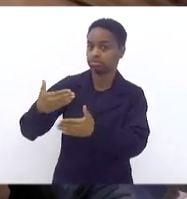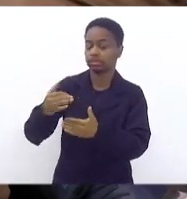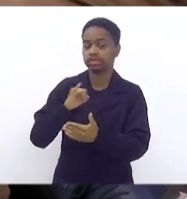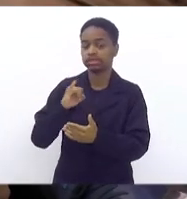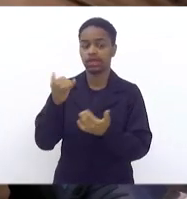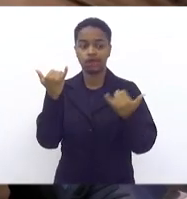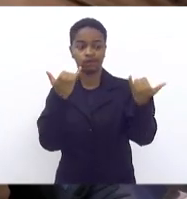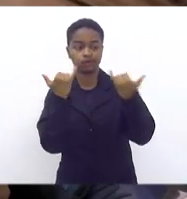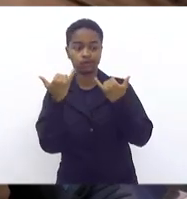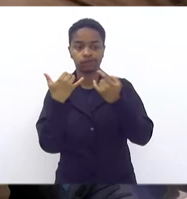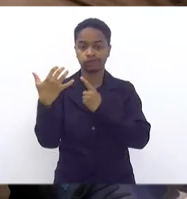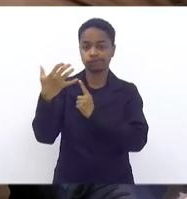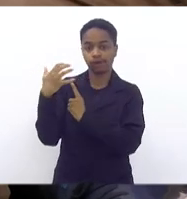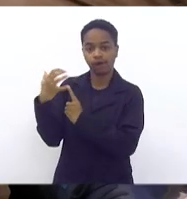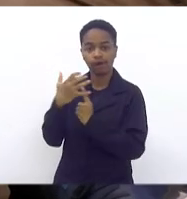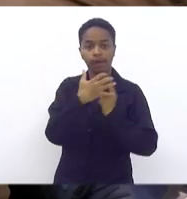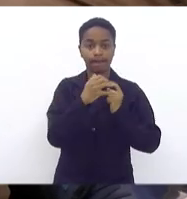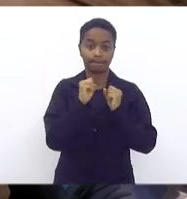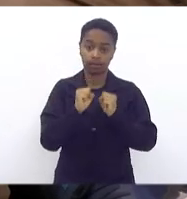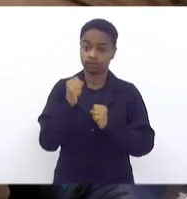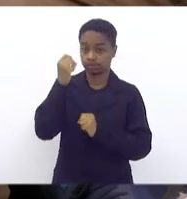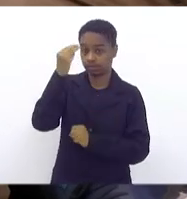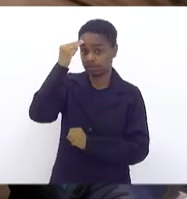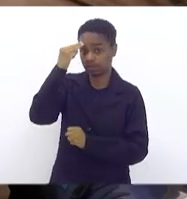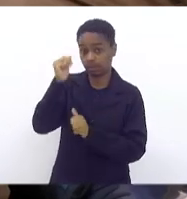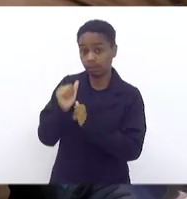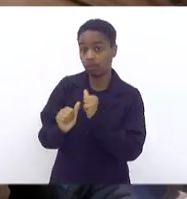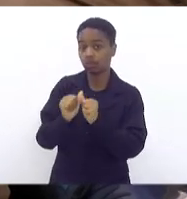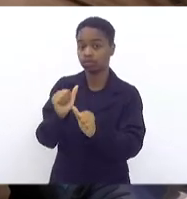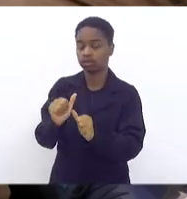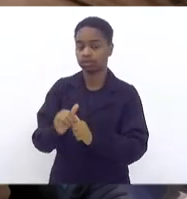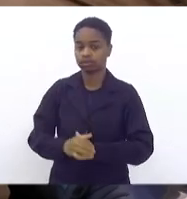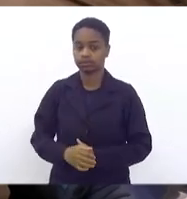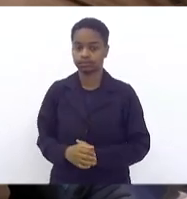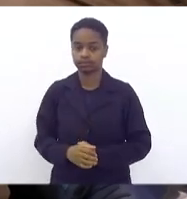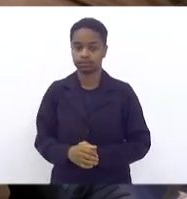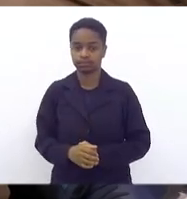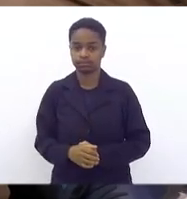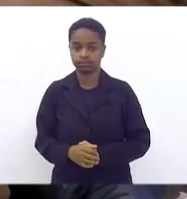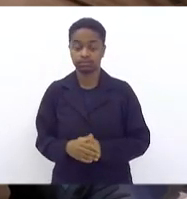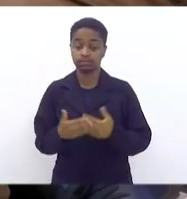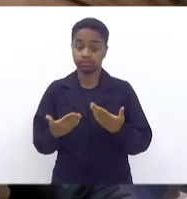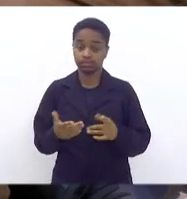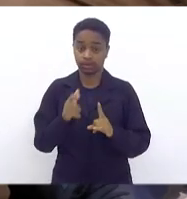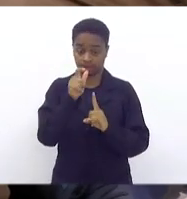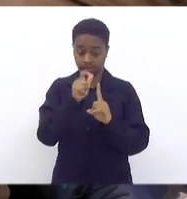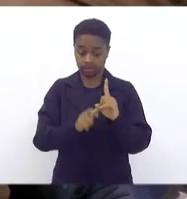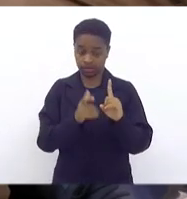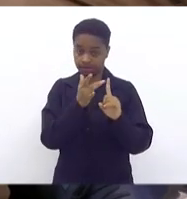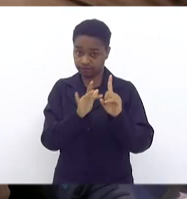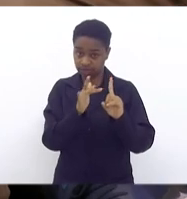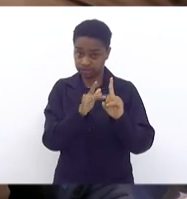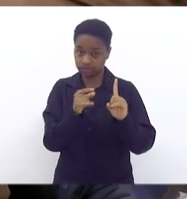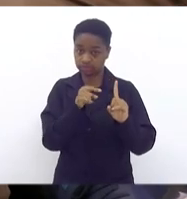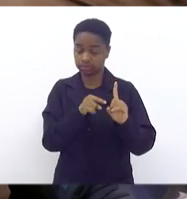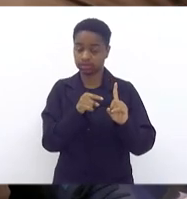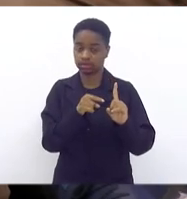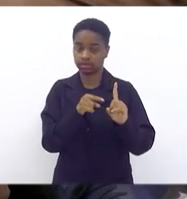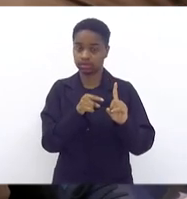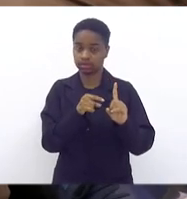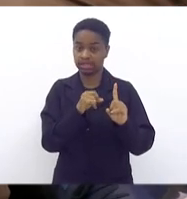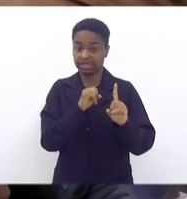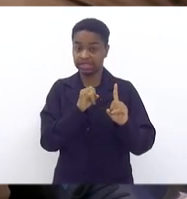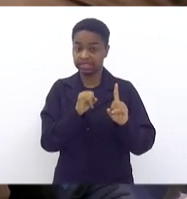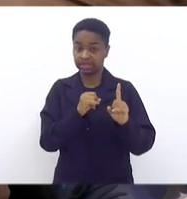influências externas né então uma e o e e uma vítima quando ela é eh eh